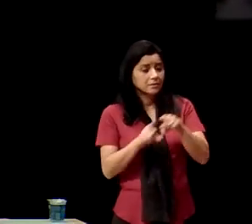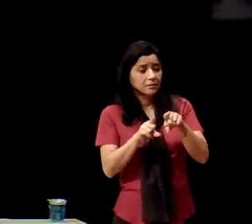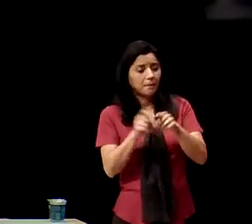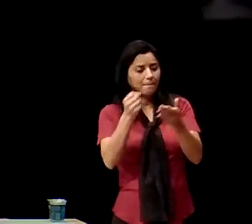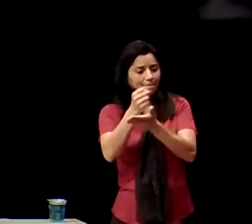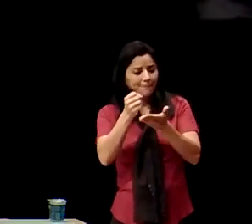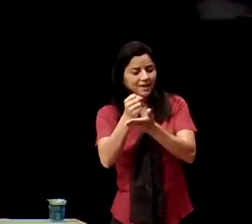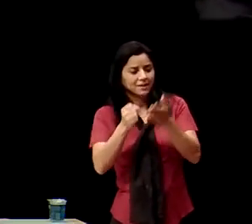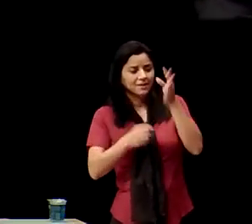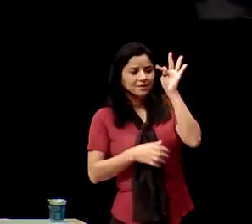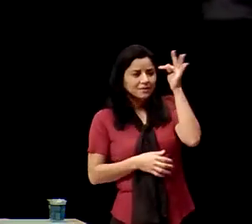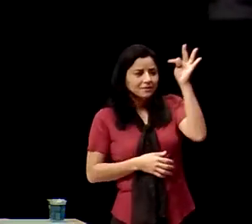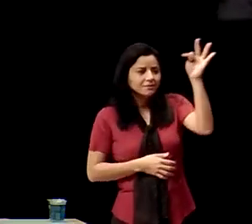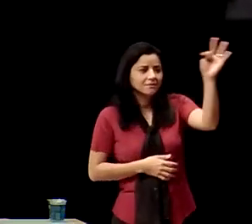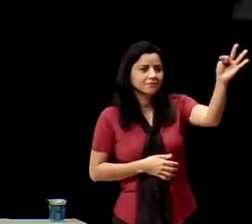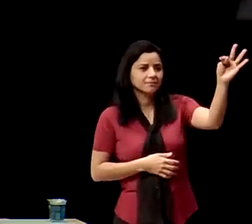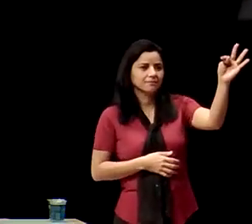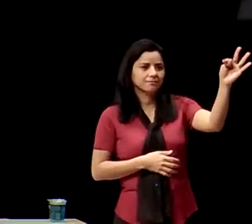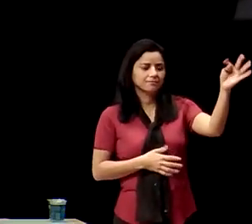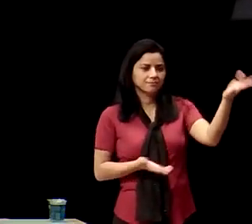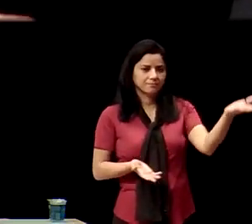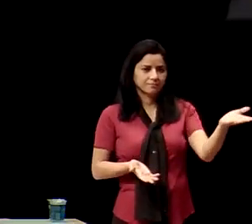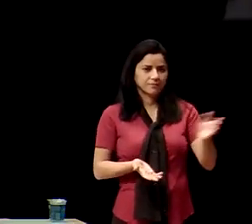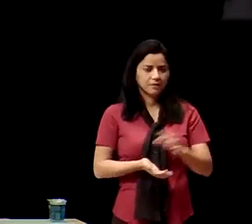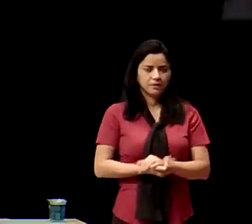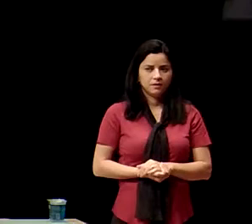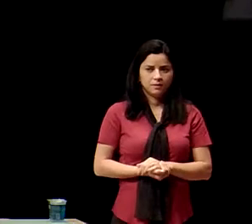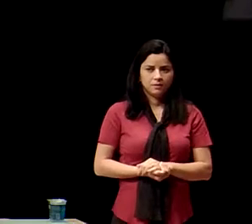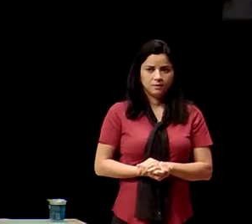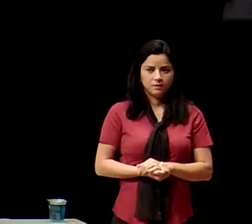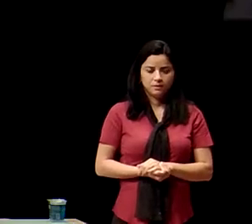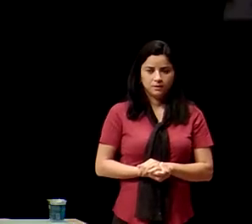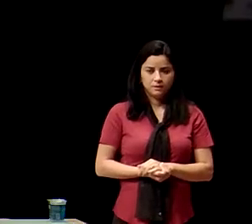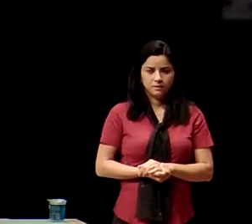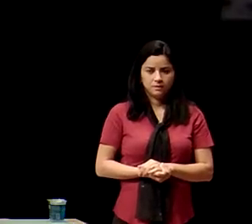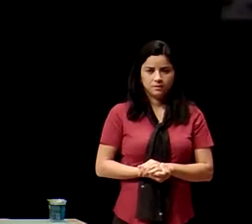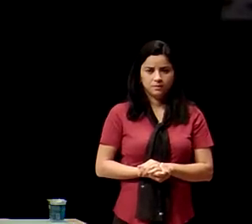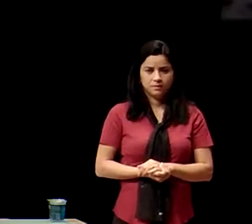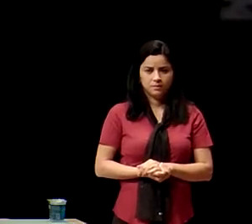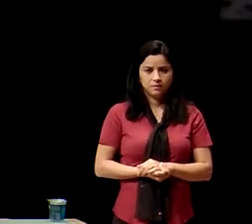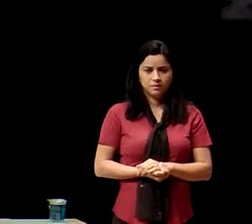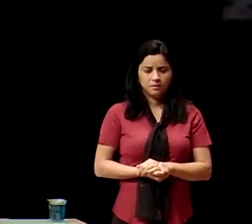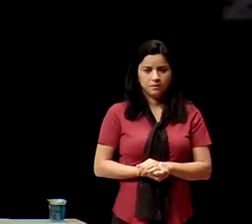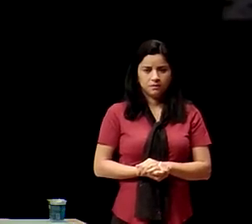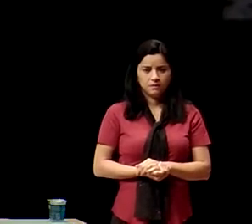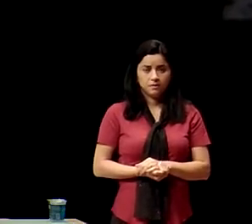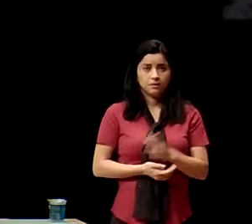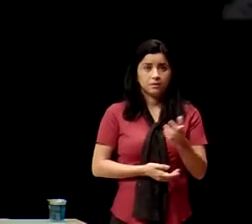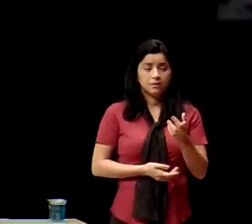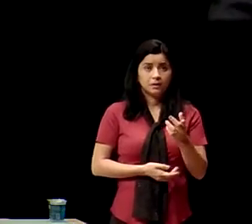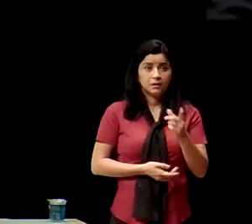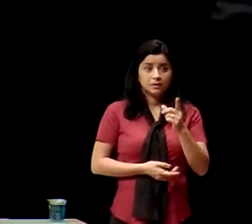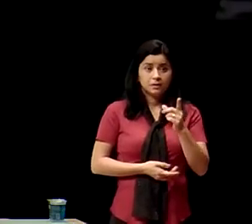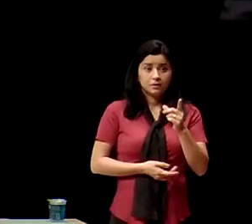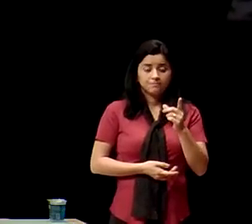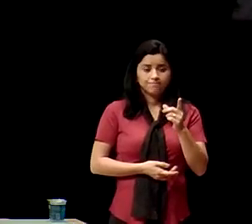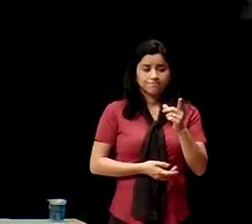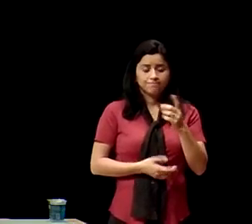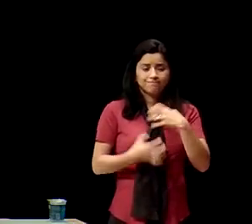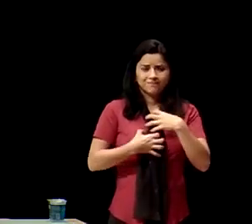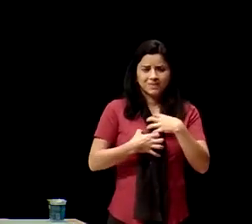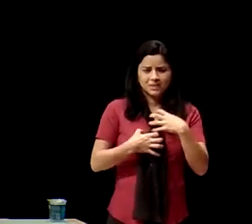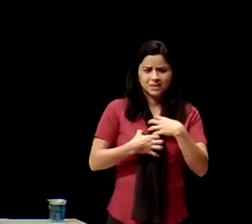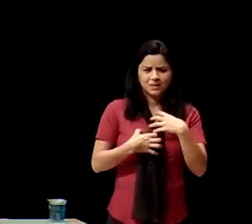teoria. Included the nature of expertise needed. Incluindo a natureza